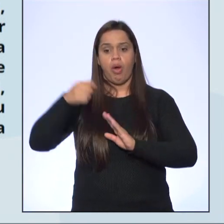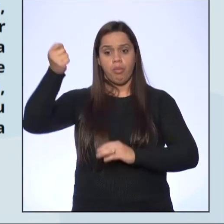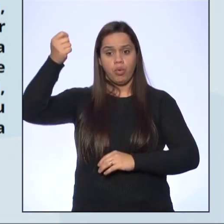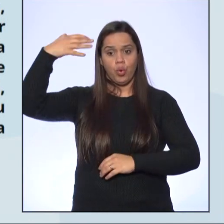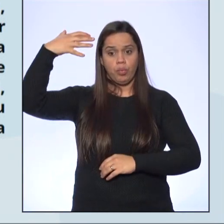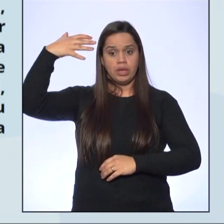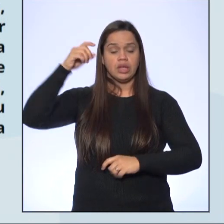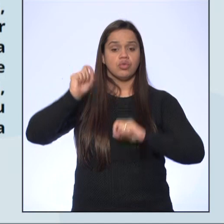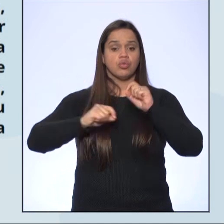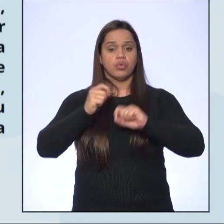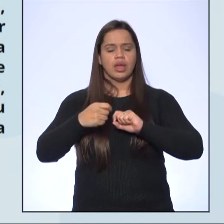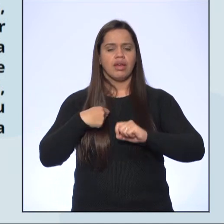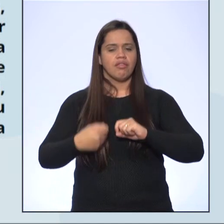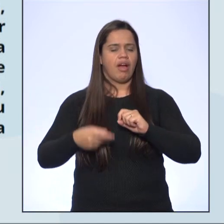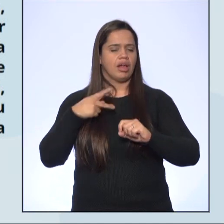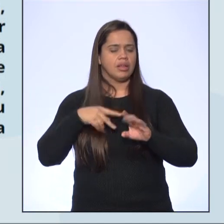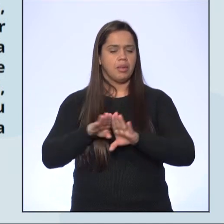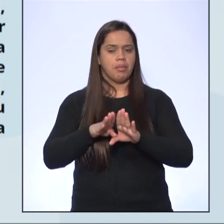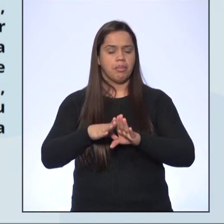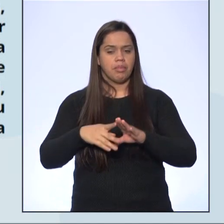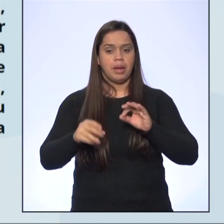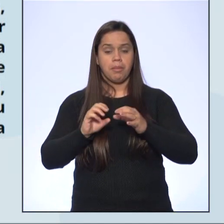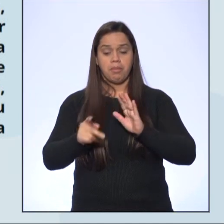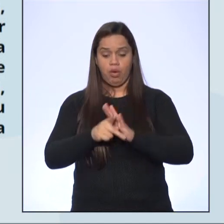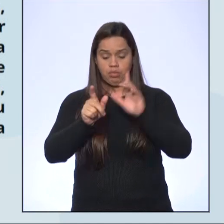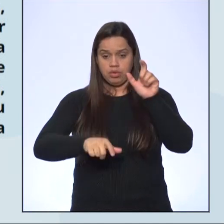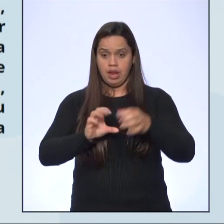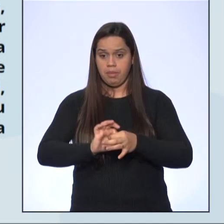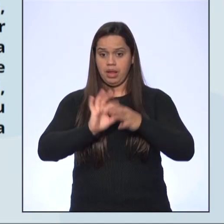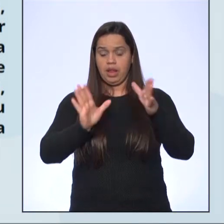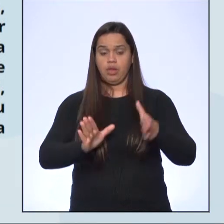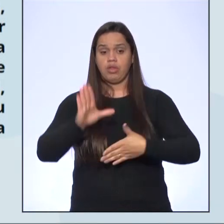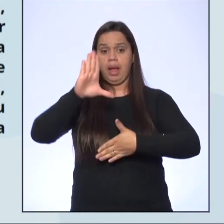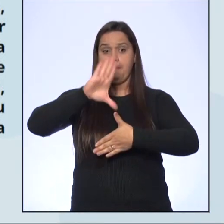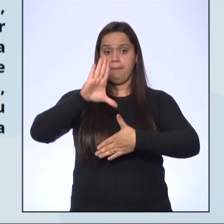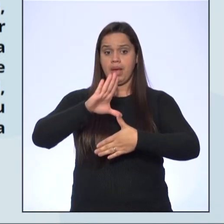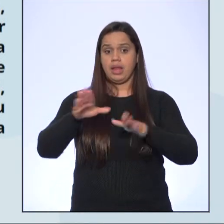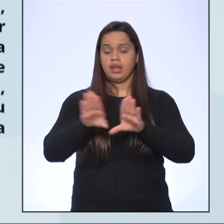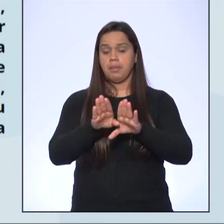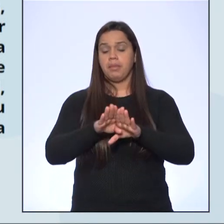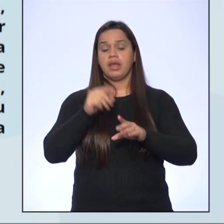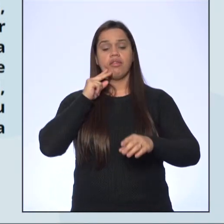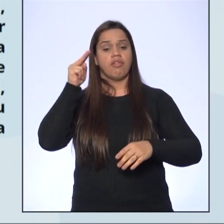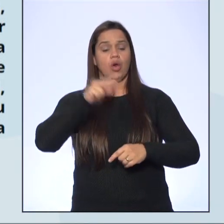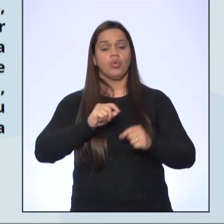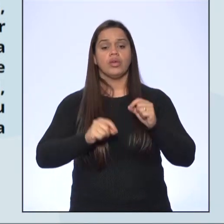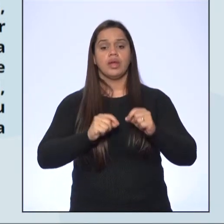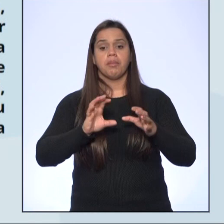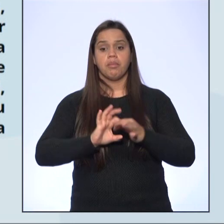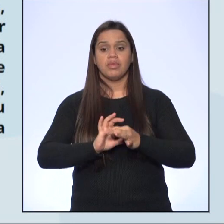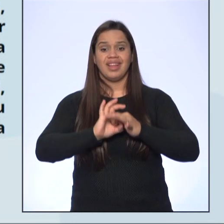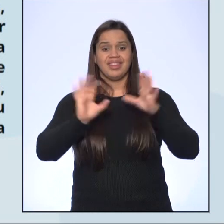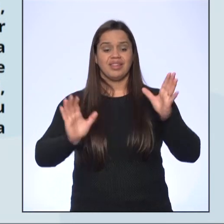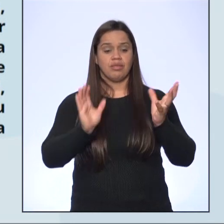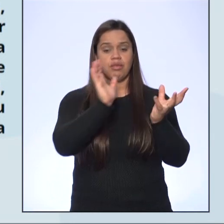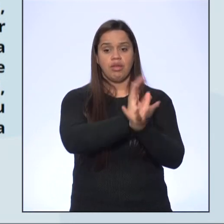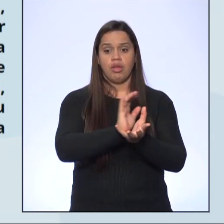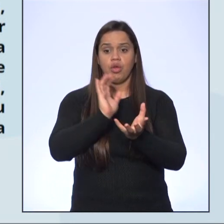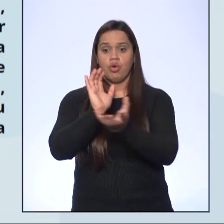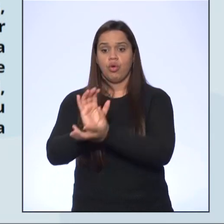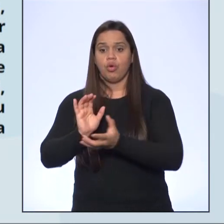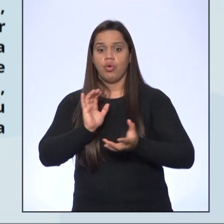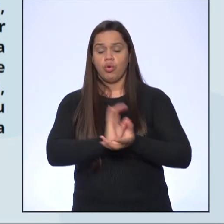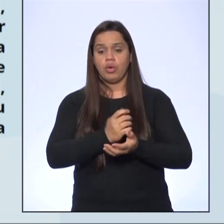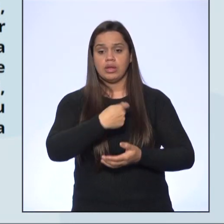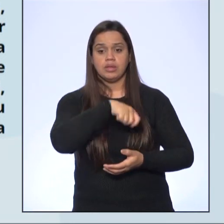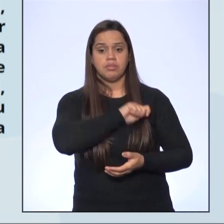as ideias desses libertadores aqui da América, que vão agir nesses processos de independência das colônias